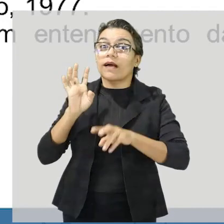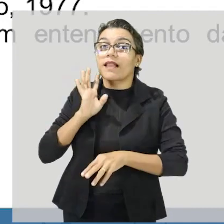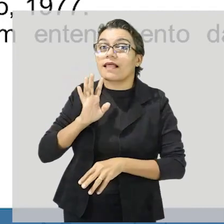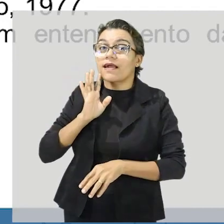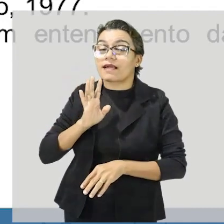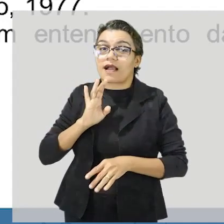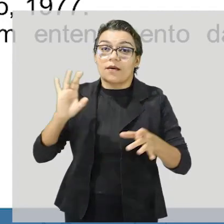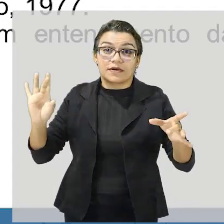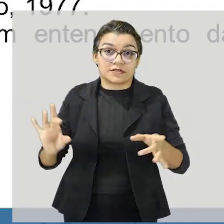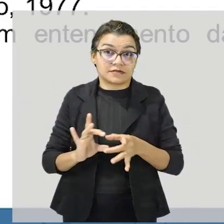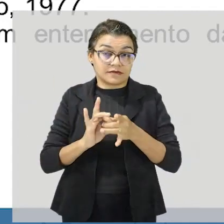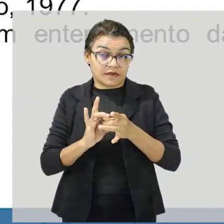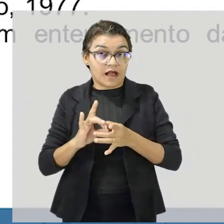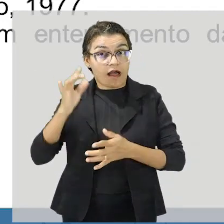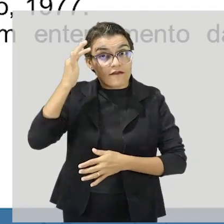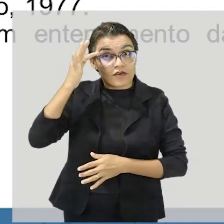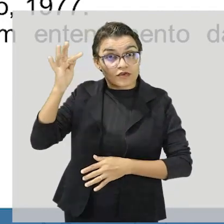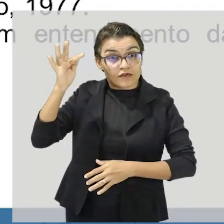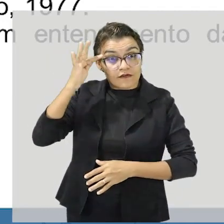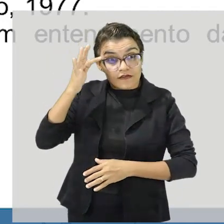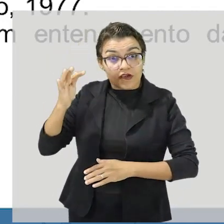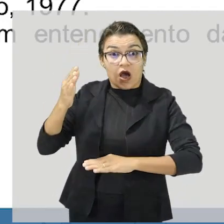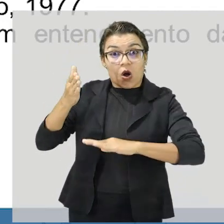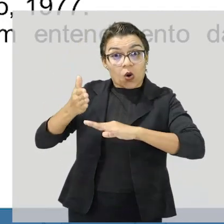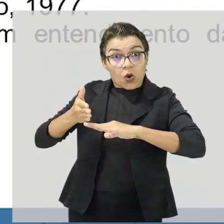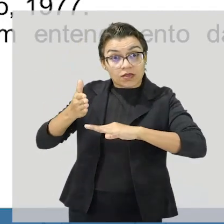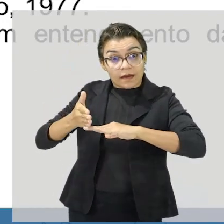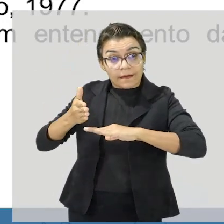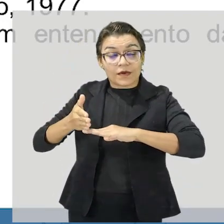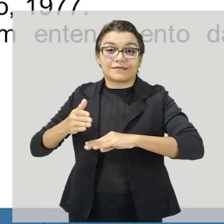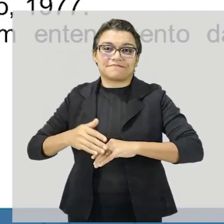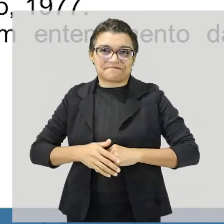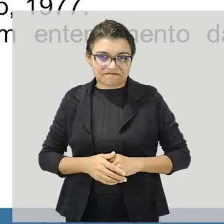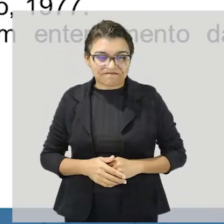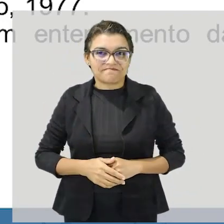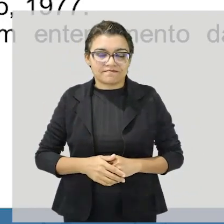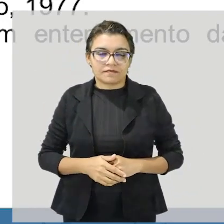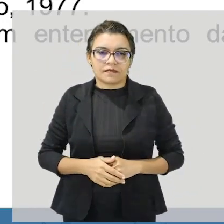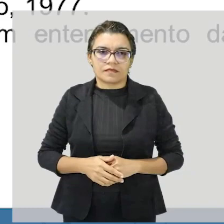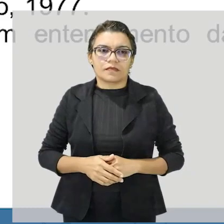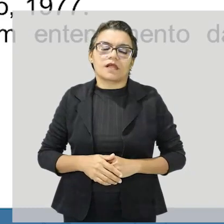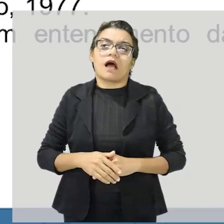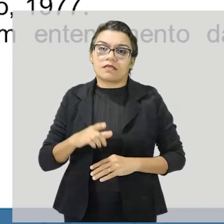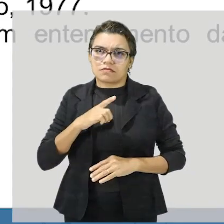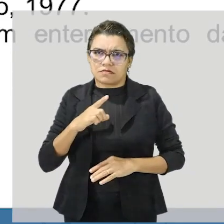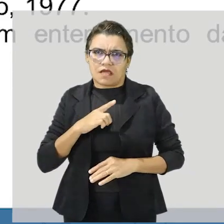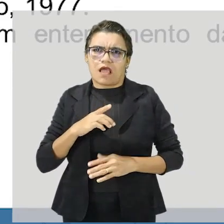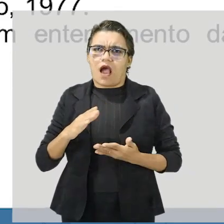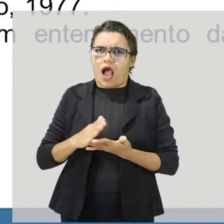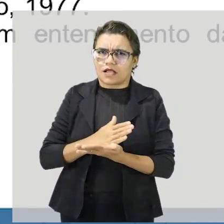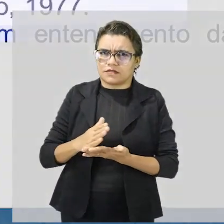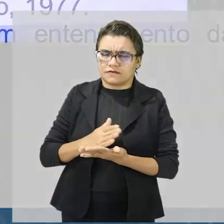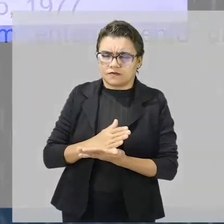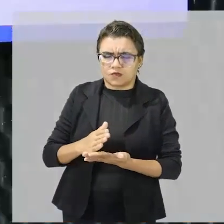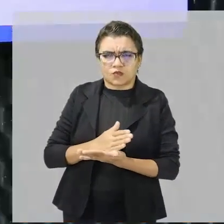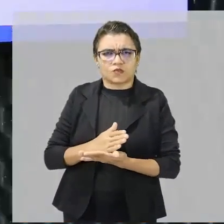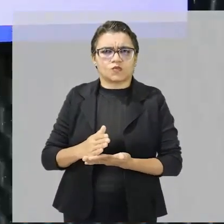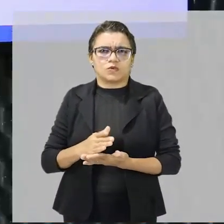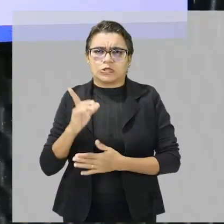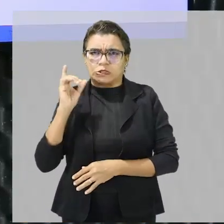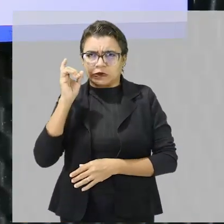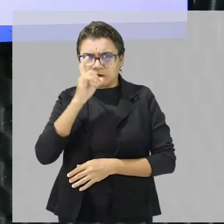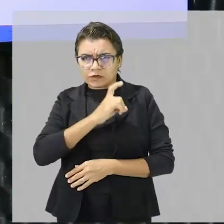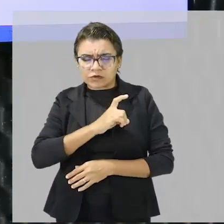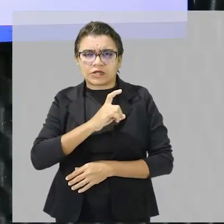associado à filosofia contemporânea. E aí os filósofos contemporâneos, nós temos muita dificuldade de ter contato com eles, ou até mesmo